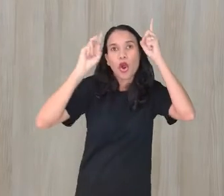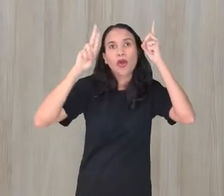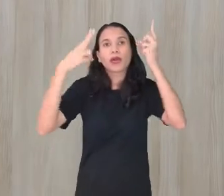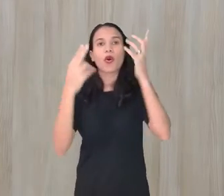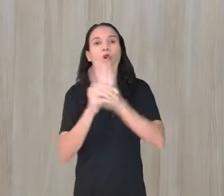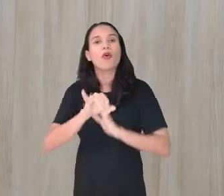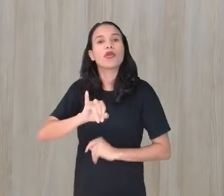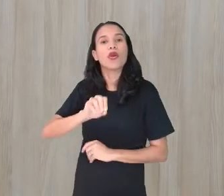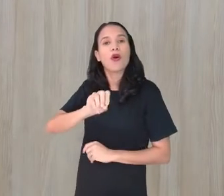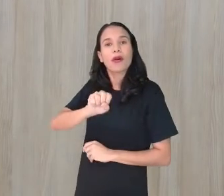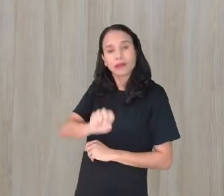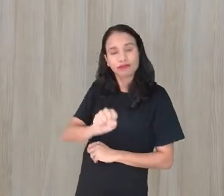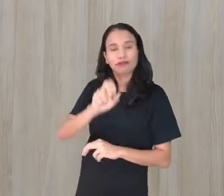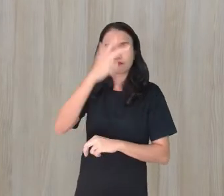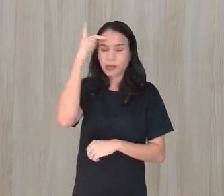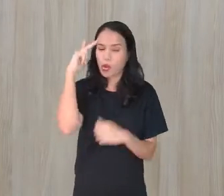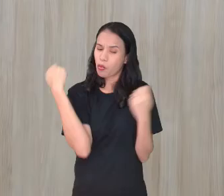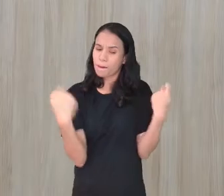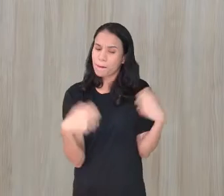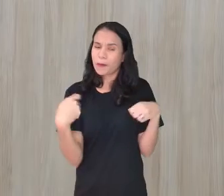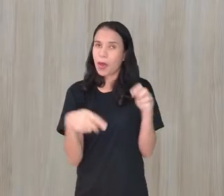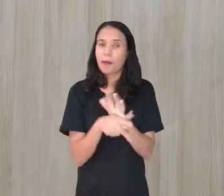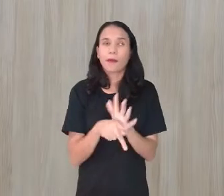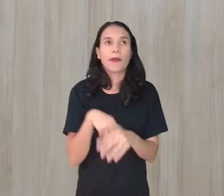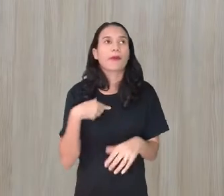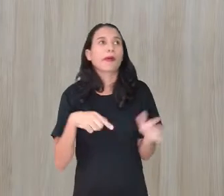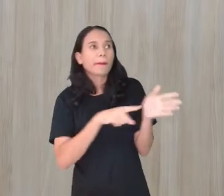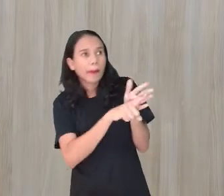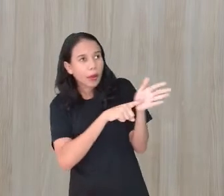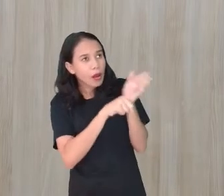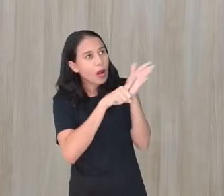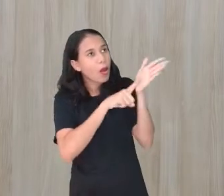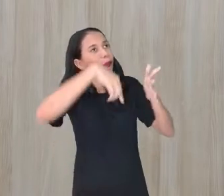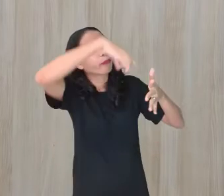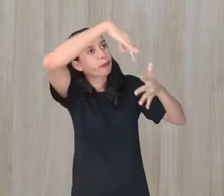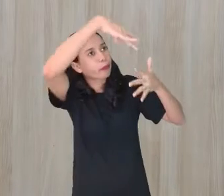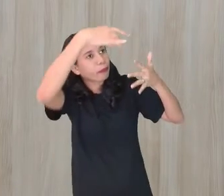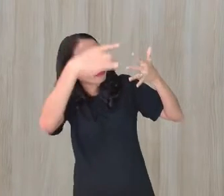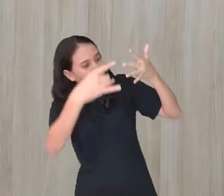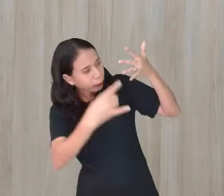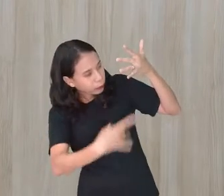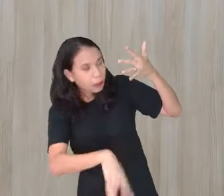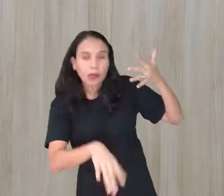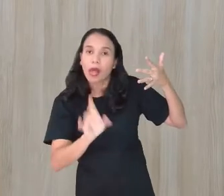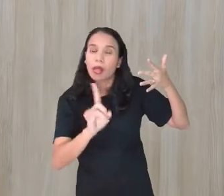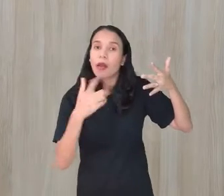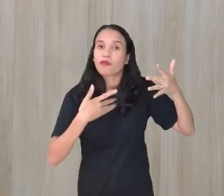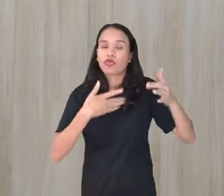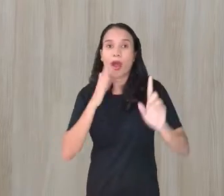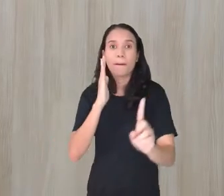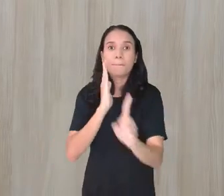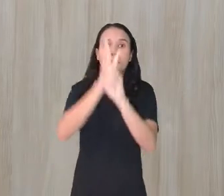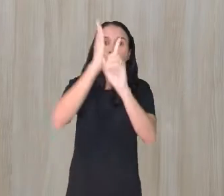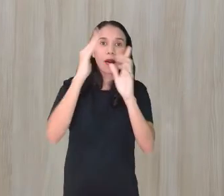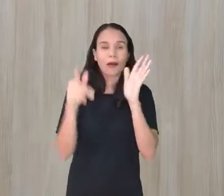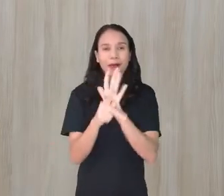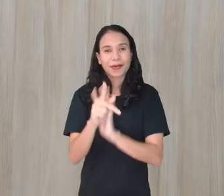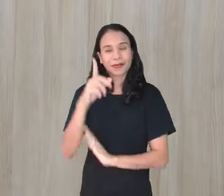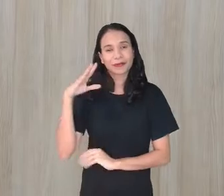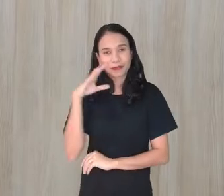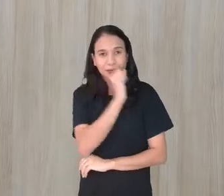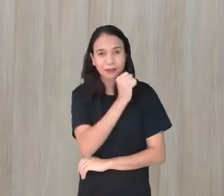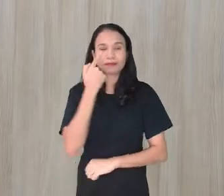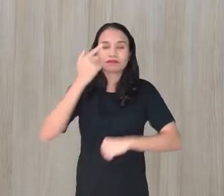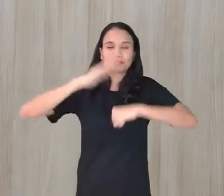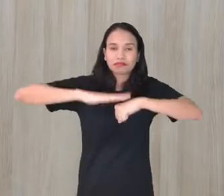ou iOS. E aí não precisa você ir para a sua loja de aplicativo para digitar o Educa Recife, tá bom? Já